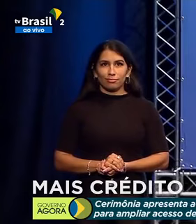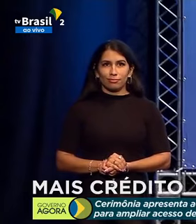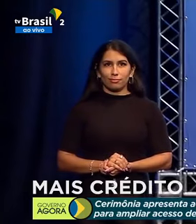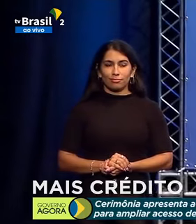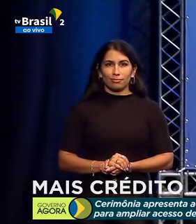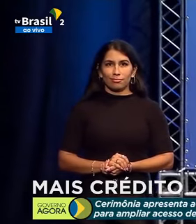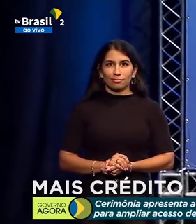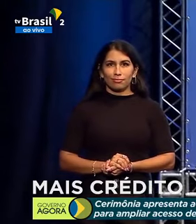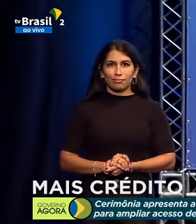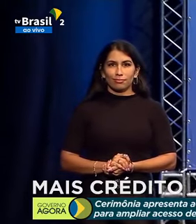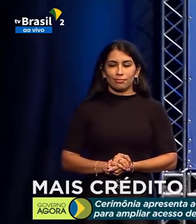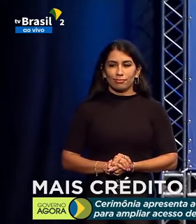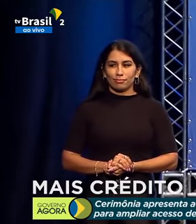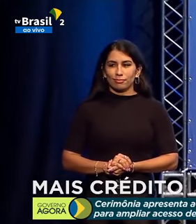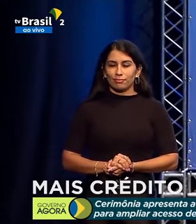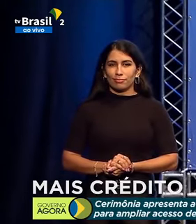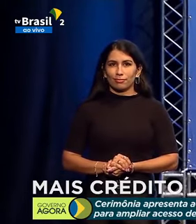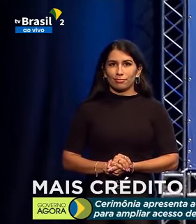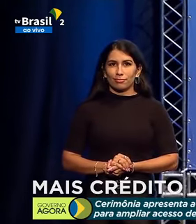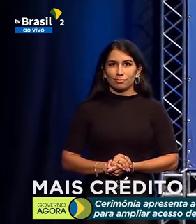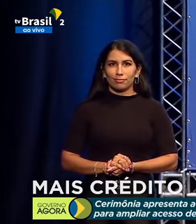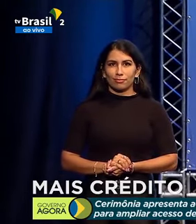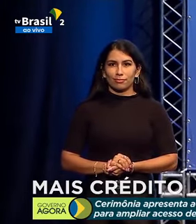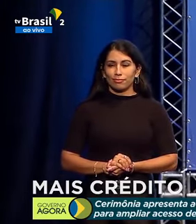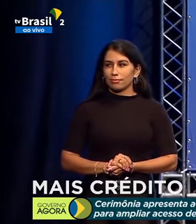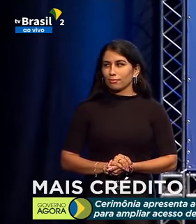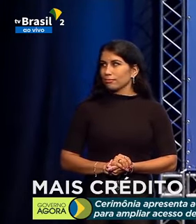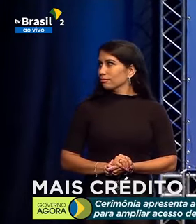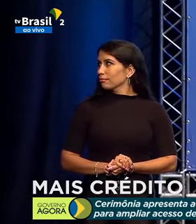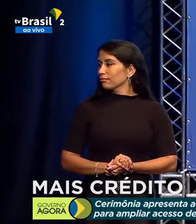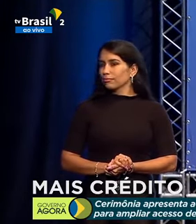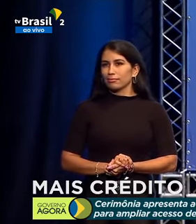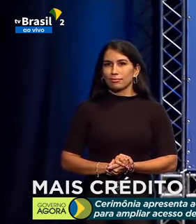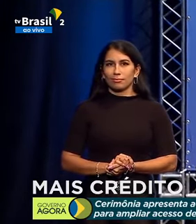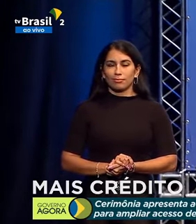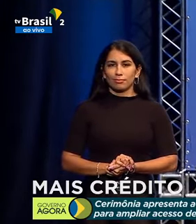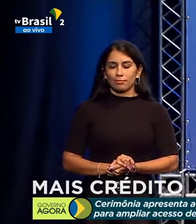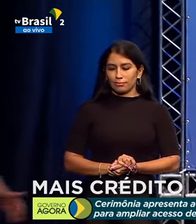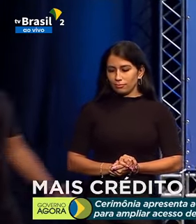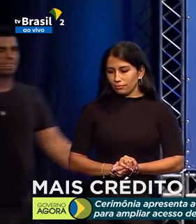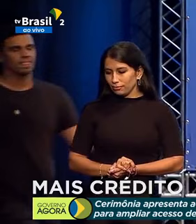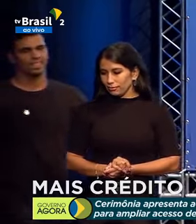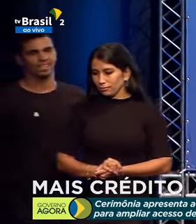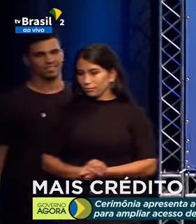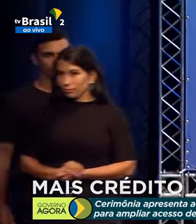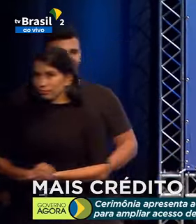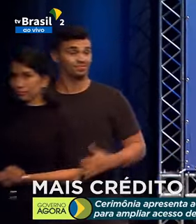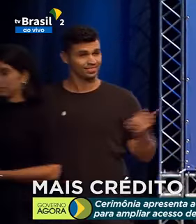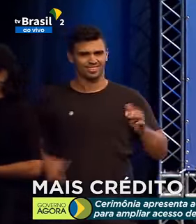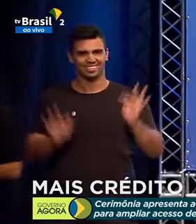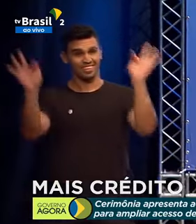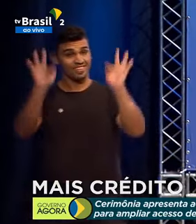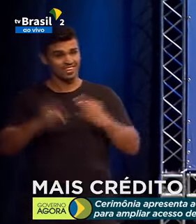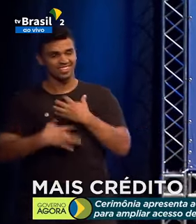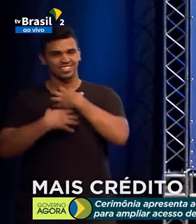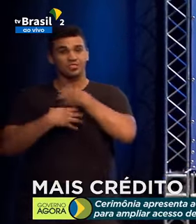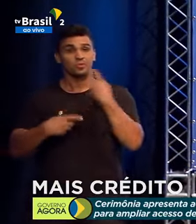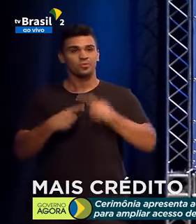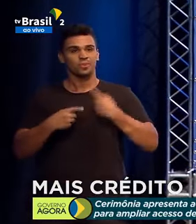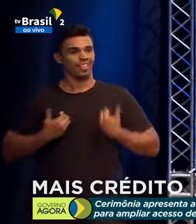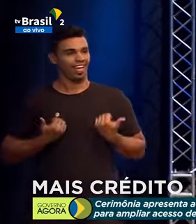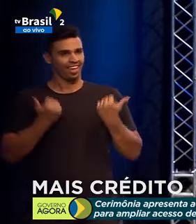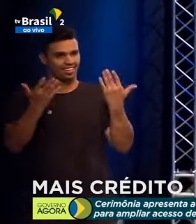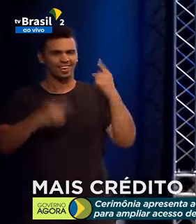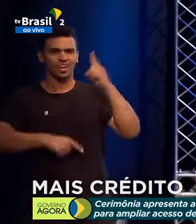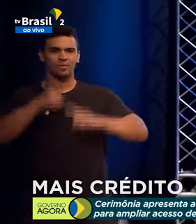Bom, senhor presidente Bolsonaro, senhores ministros, meu caro Pedro, meu caro Adolfo Saxida, que deve estar feliz porque está entregando mais